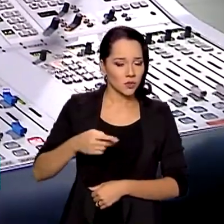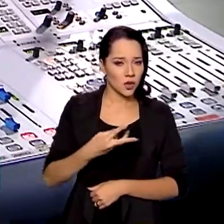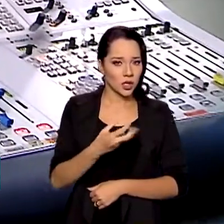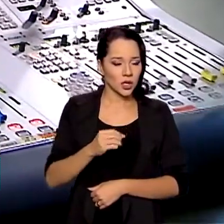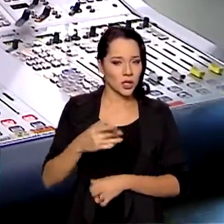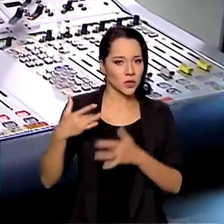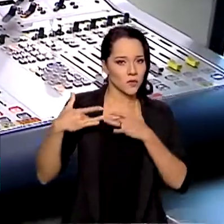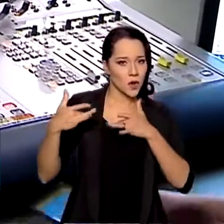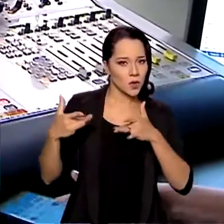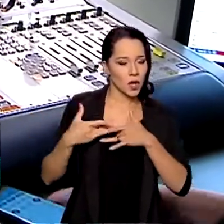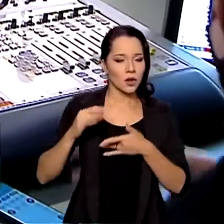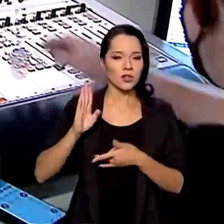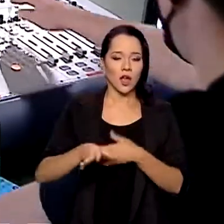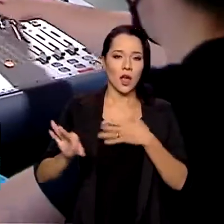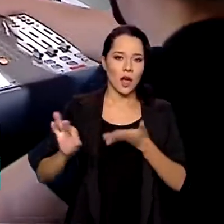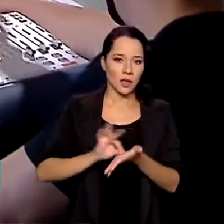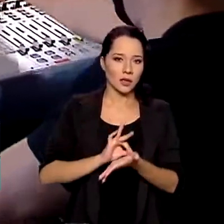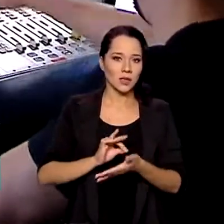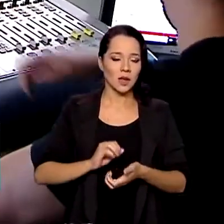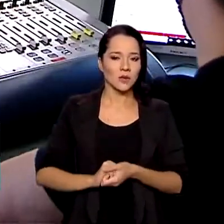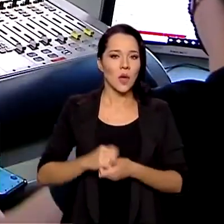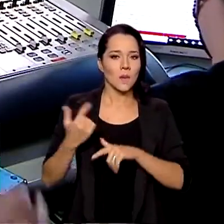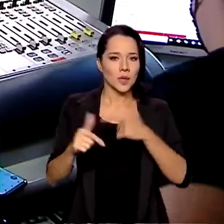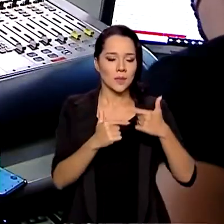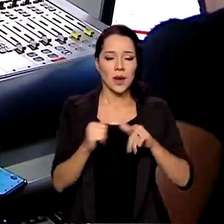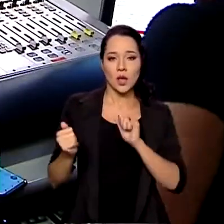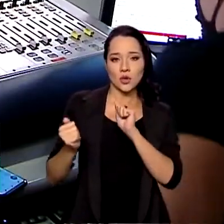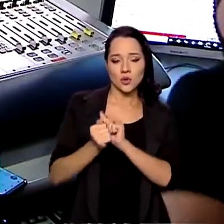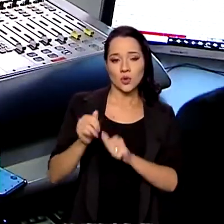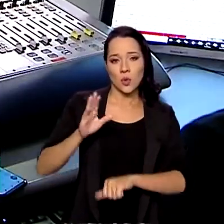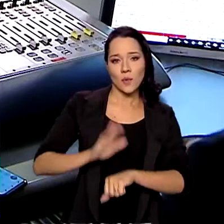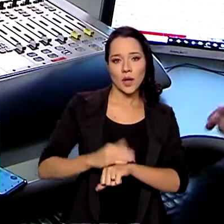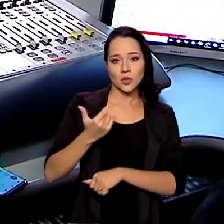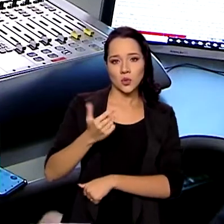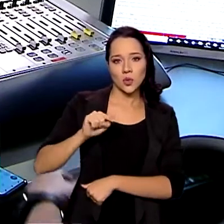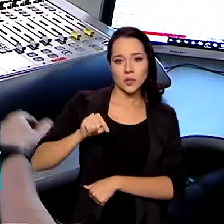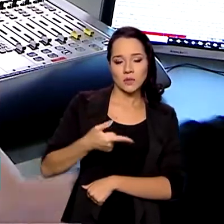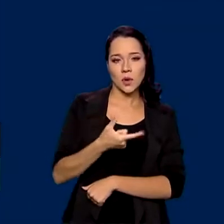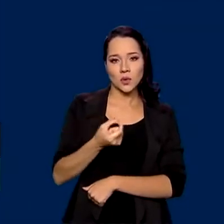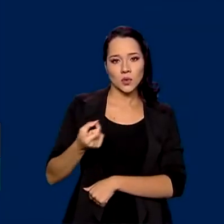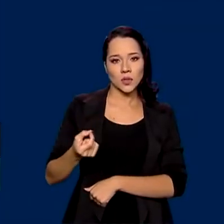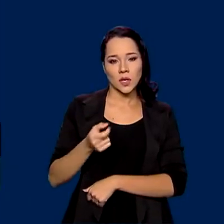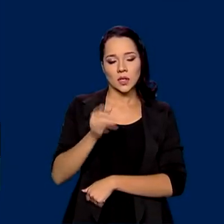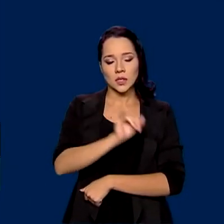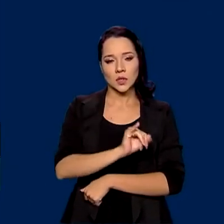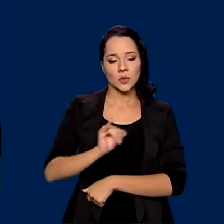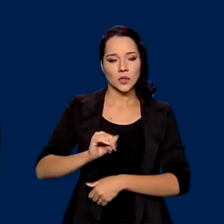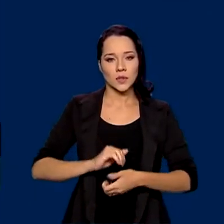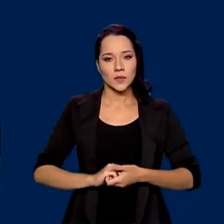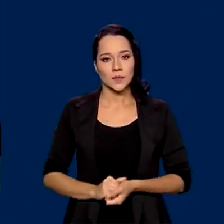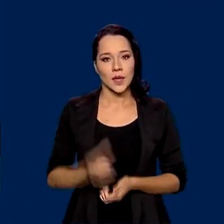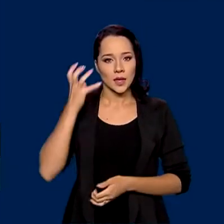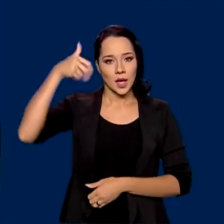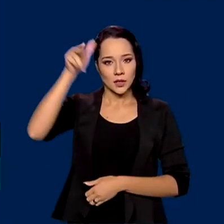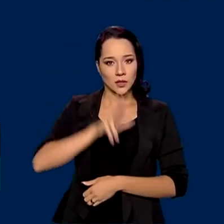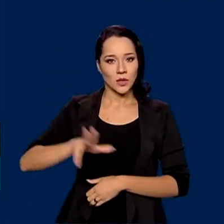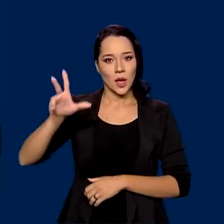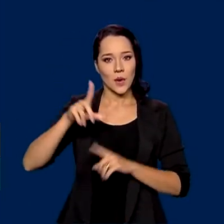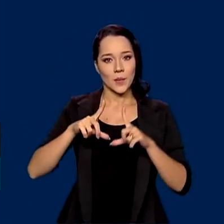17.300 voluntários estão cadastrados para trabalhar junto a mais de 2.200 instituições.